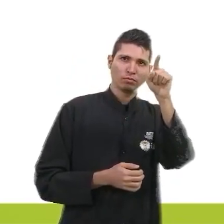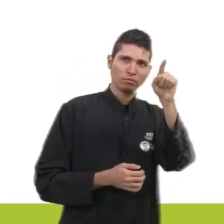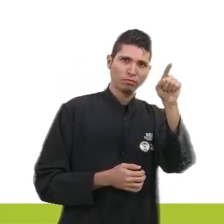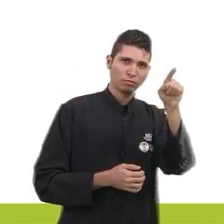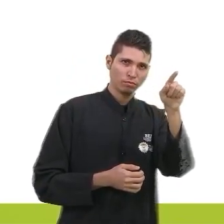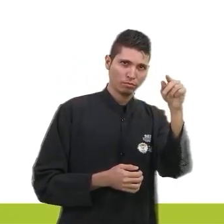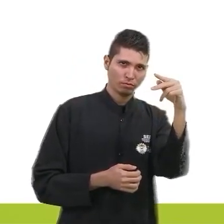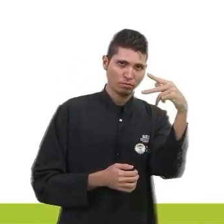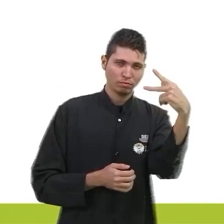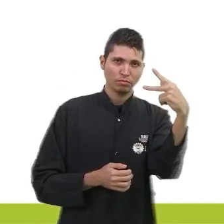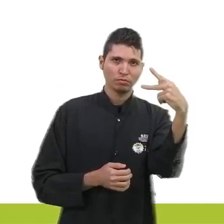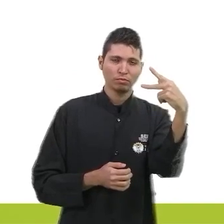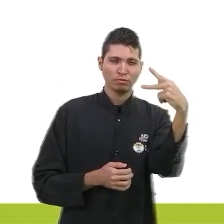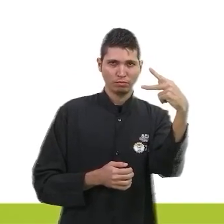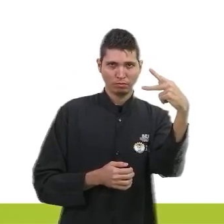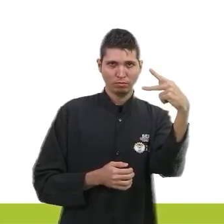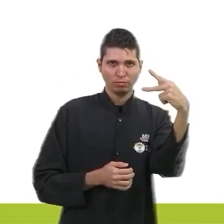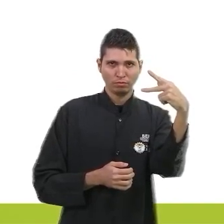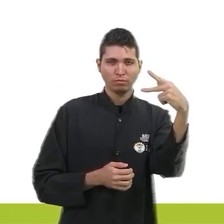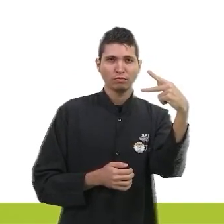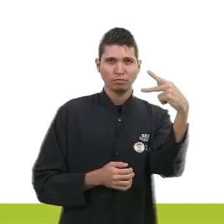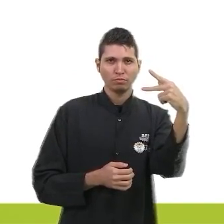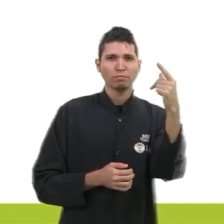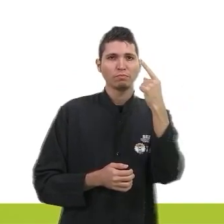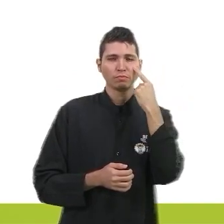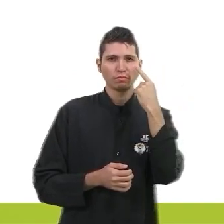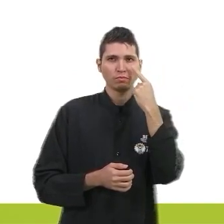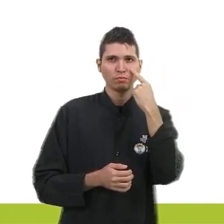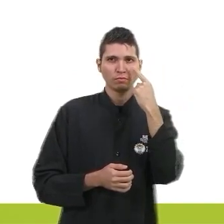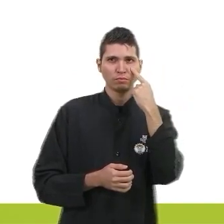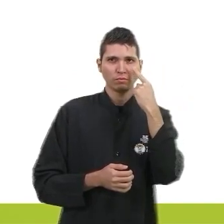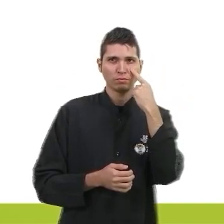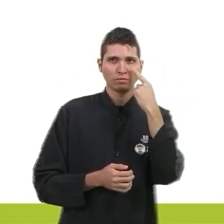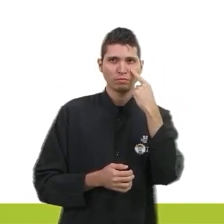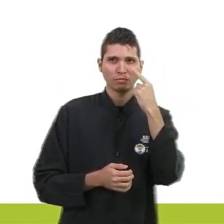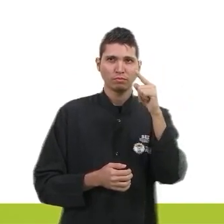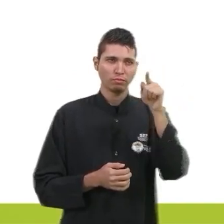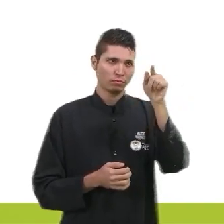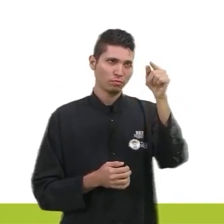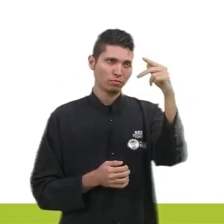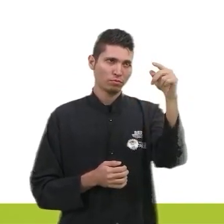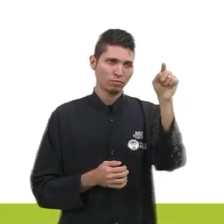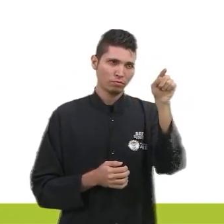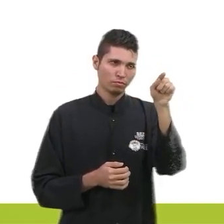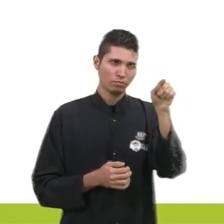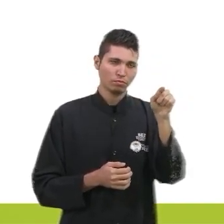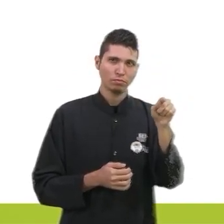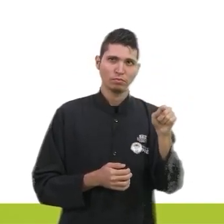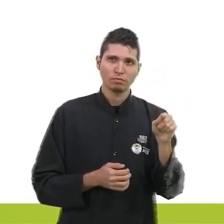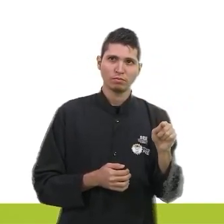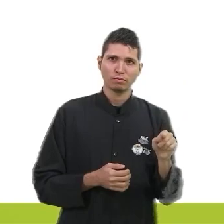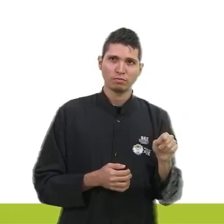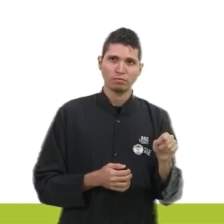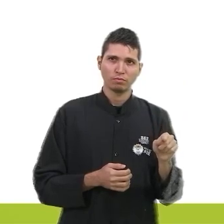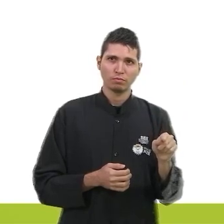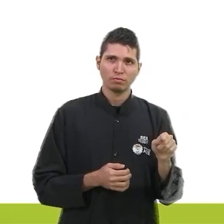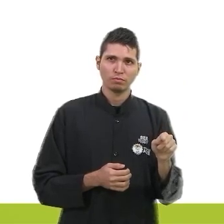Okay? Projete de novo esse ponto P no eixo dos X e no eixo dos Y. Aqui, marque um ponto